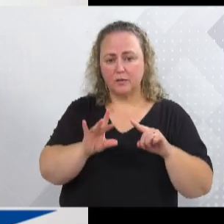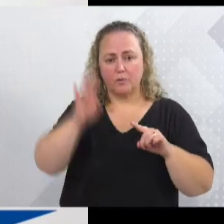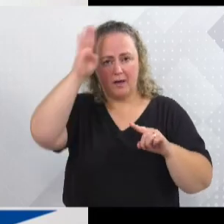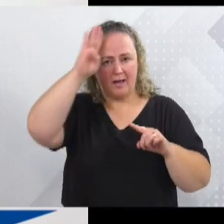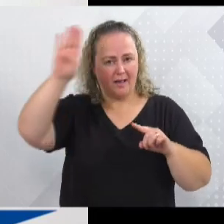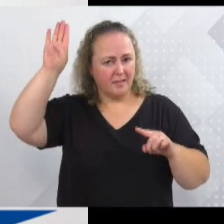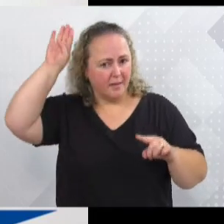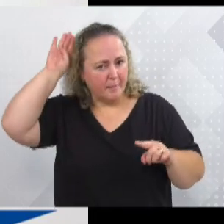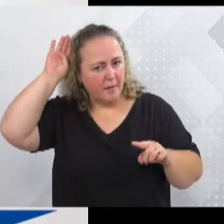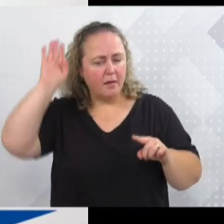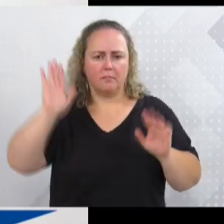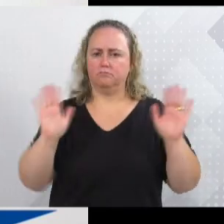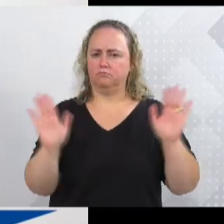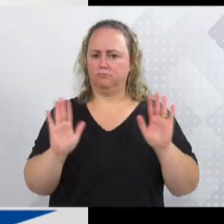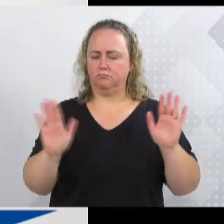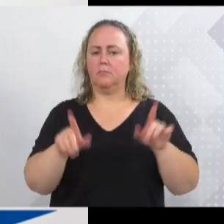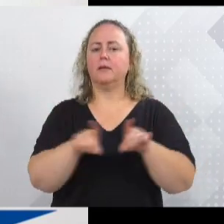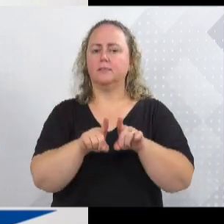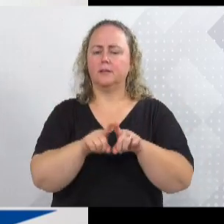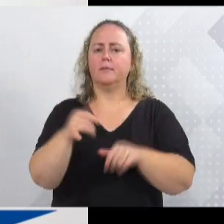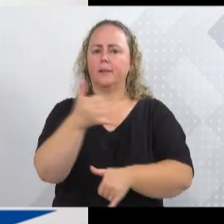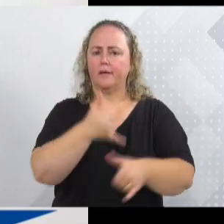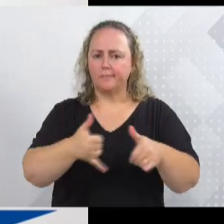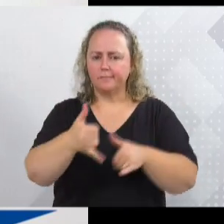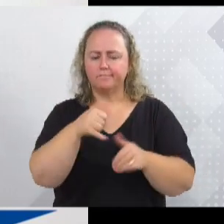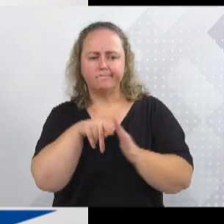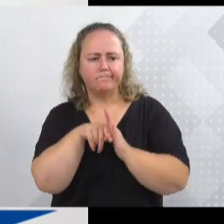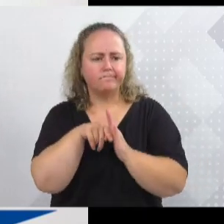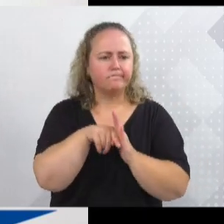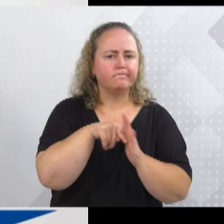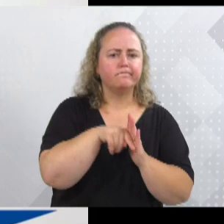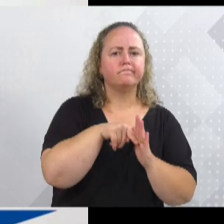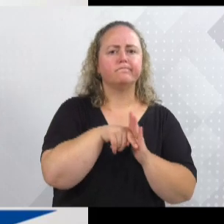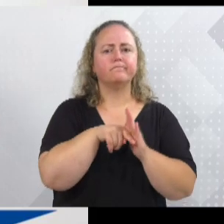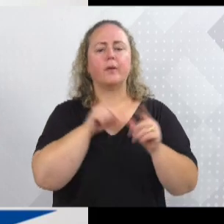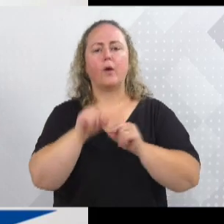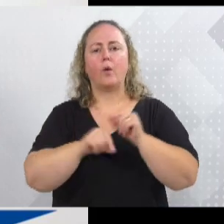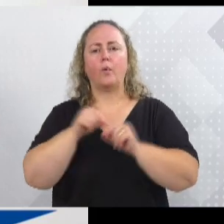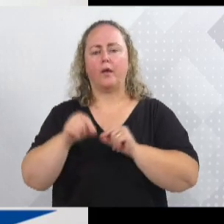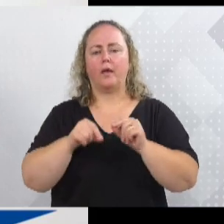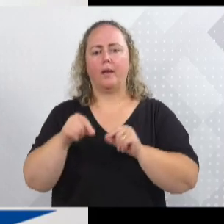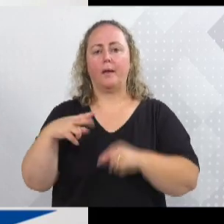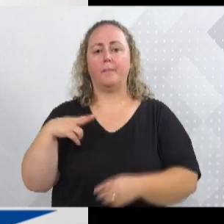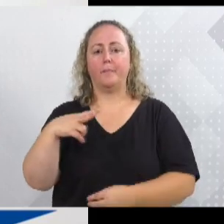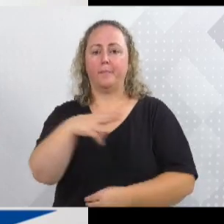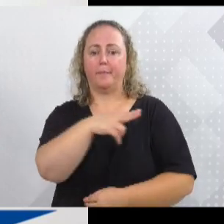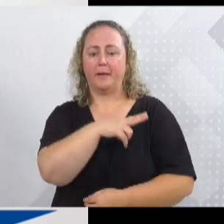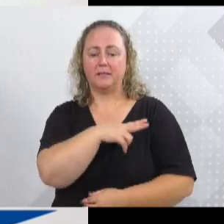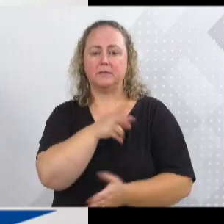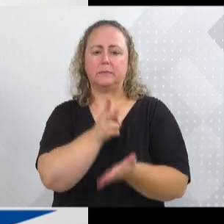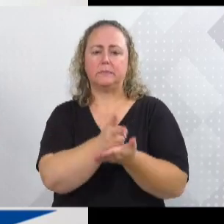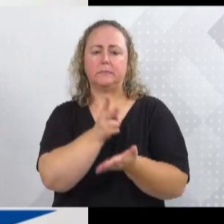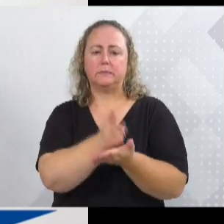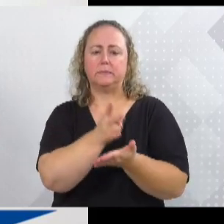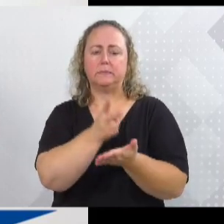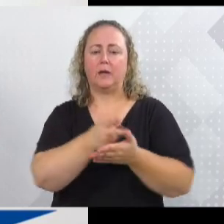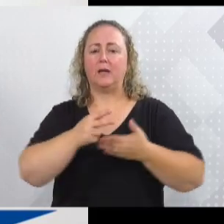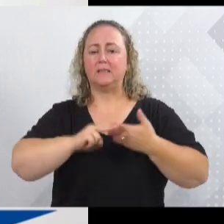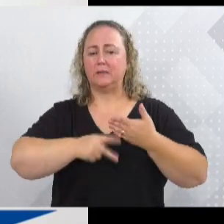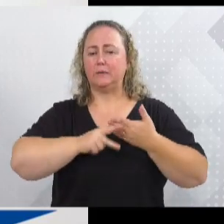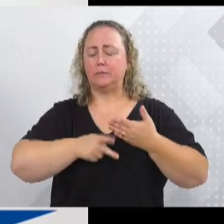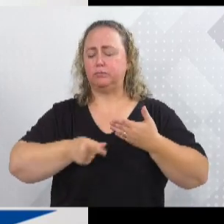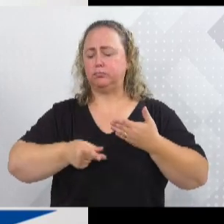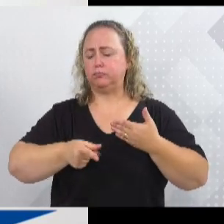internacionalmente, grandes grupos pesquisando a Covid longa, que é o paciente que fica com sequelas, ou